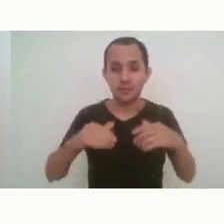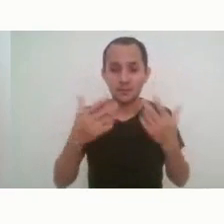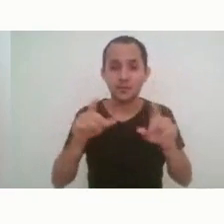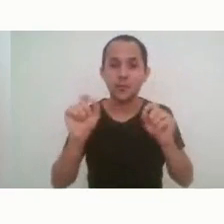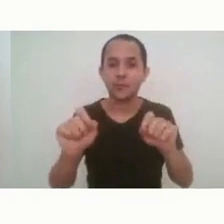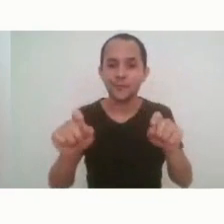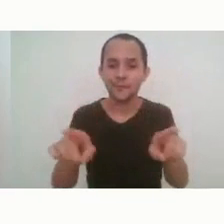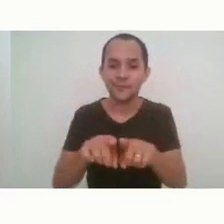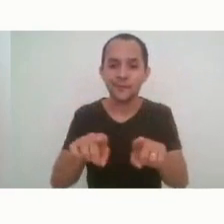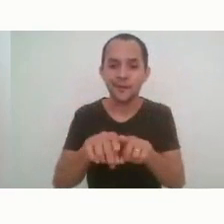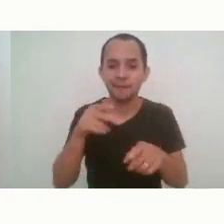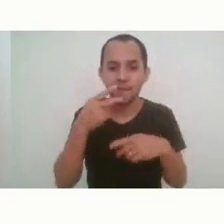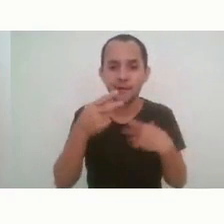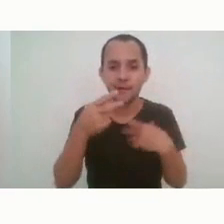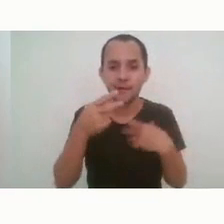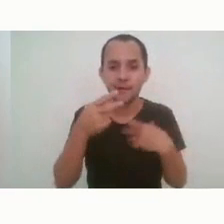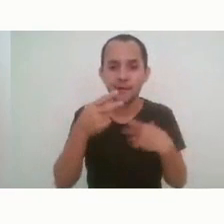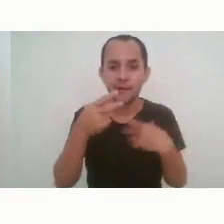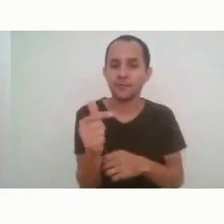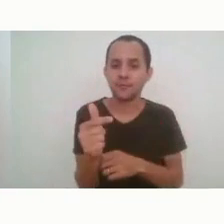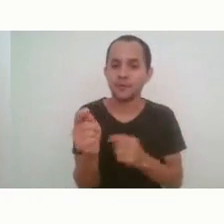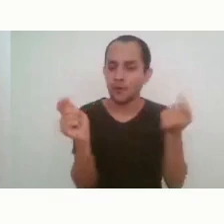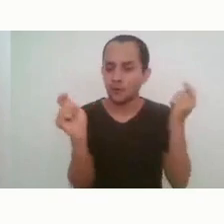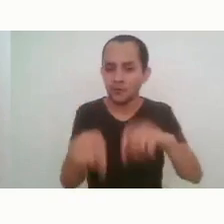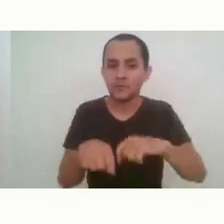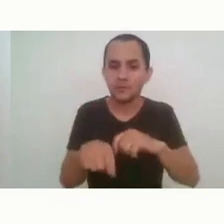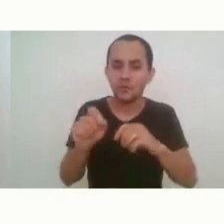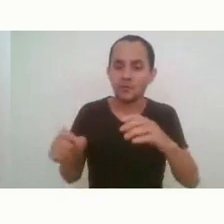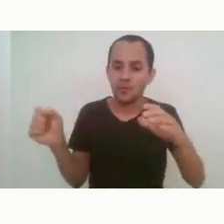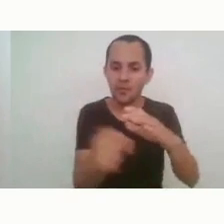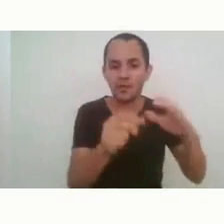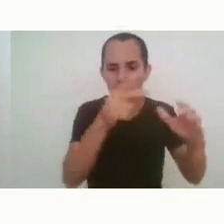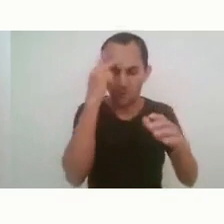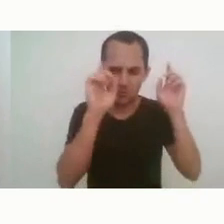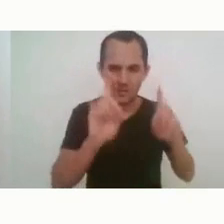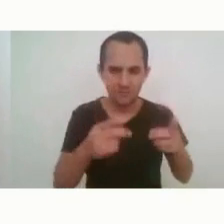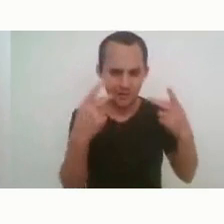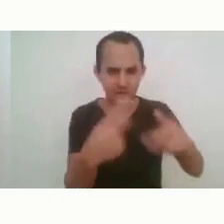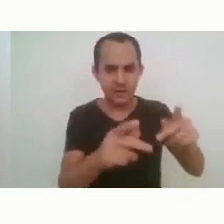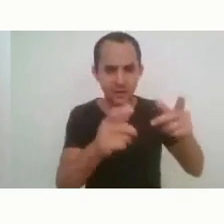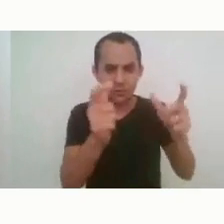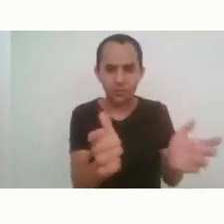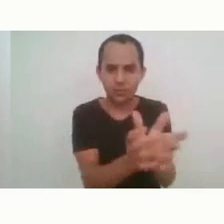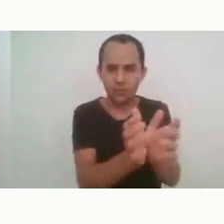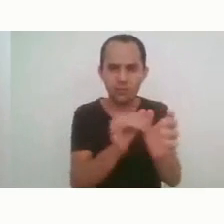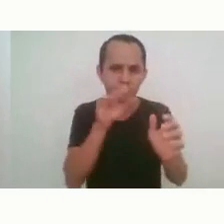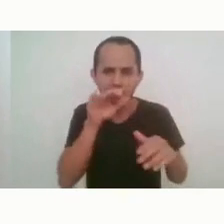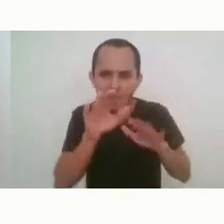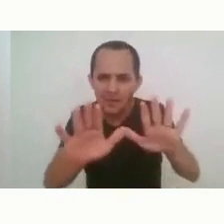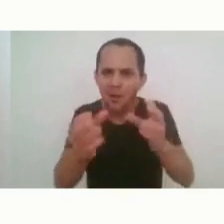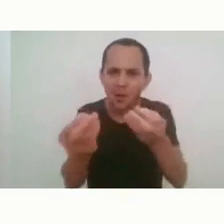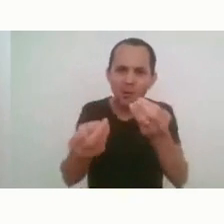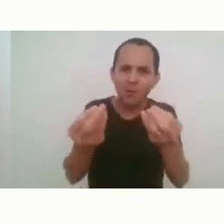e fala: nós não temos condições de abrigar pessoas com deficiência no nosso quadro. Mas como não? Lá